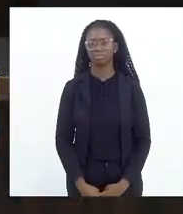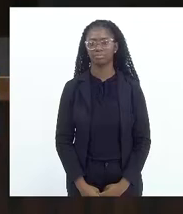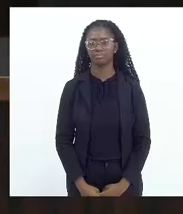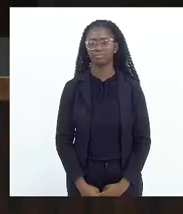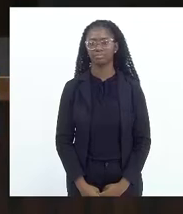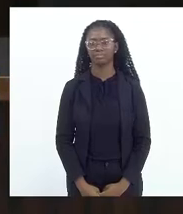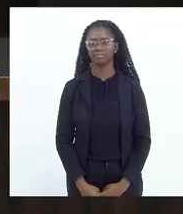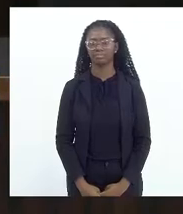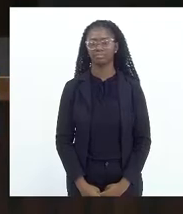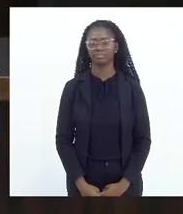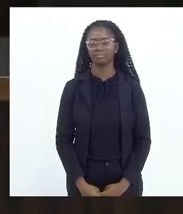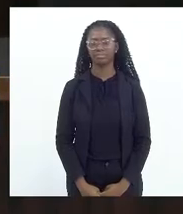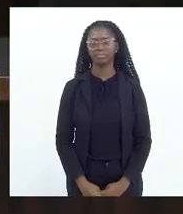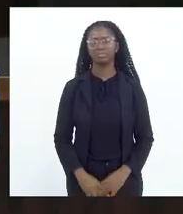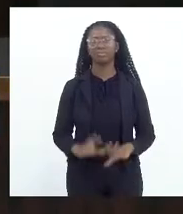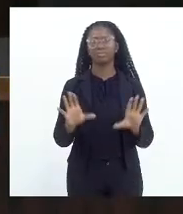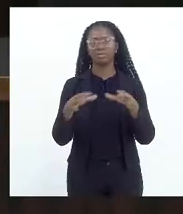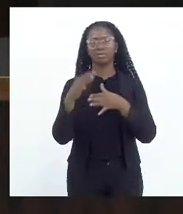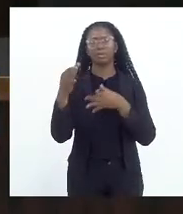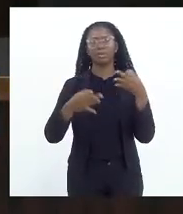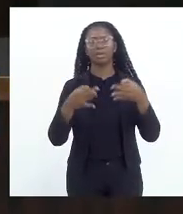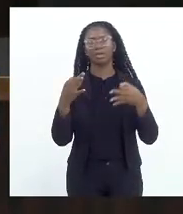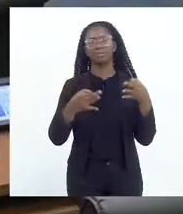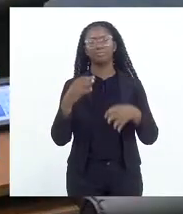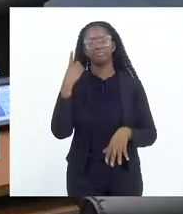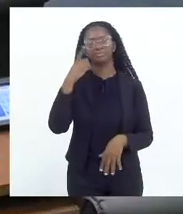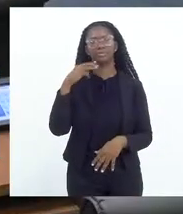Pela Comissão de Justiça, a deputada Marta Rocha.